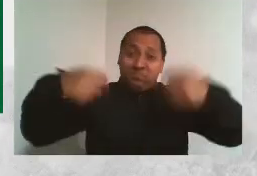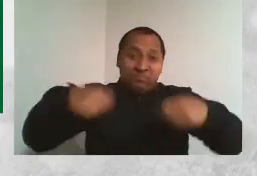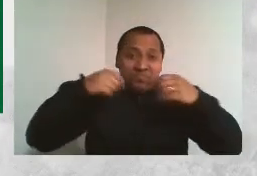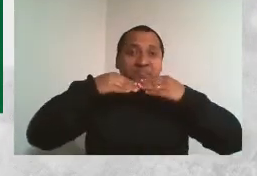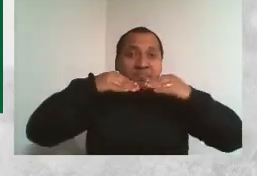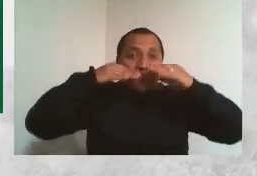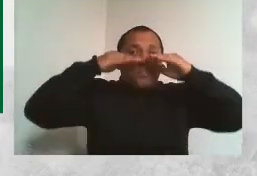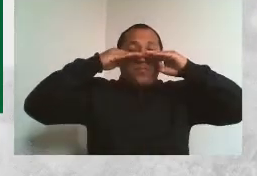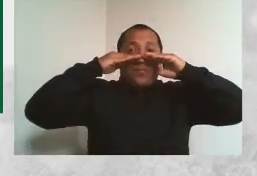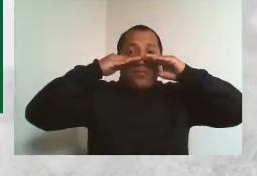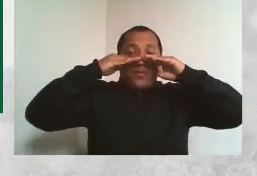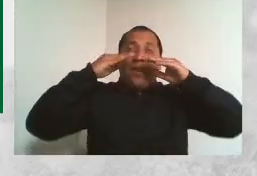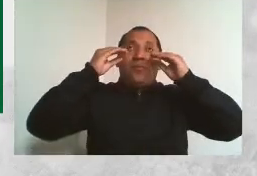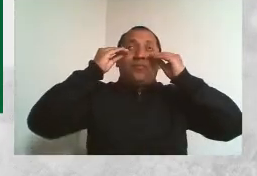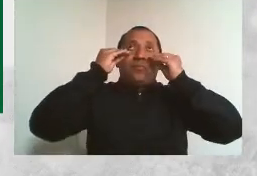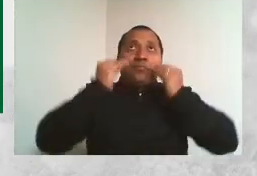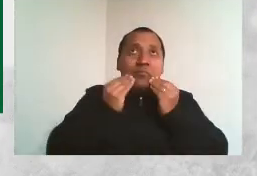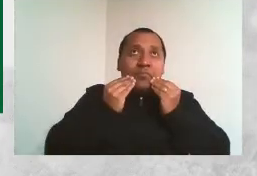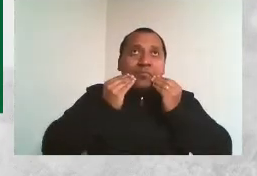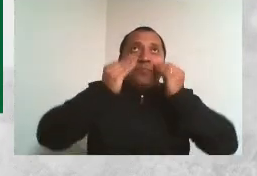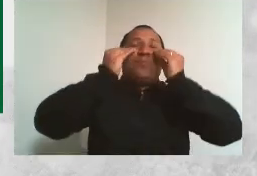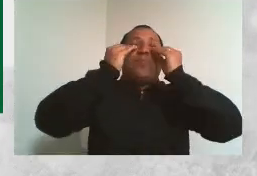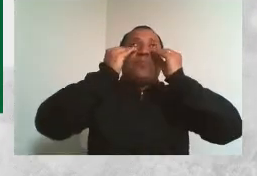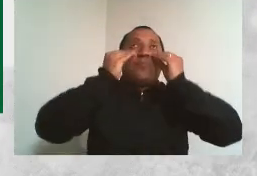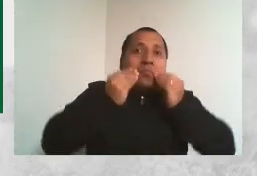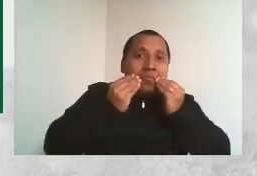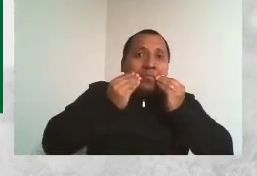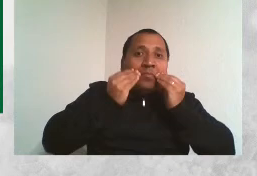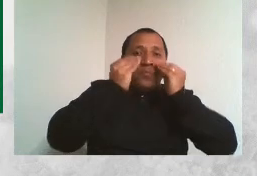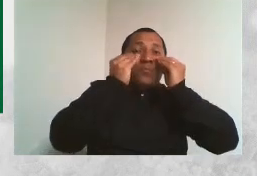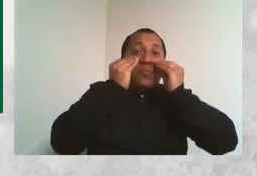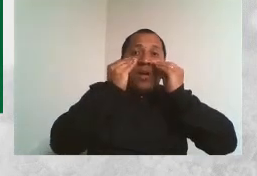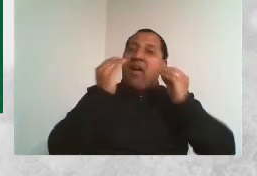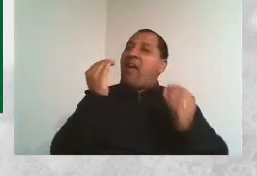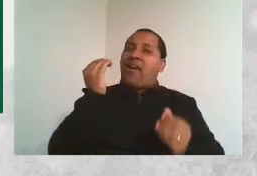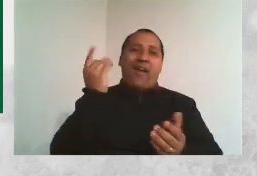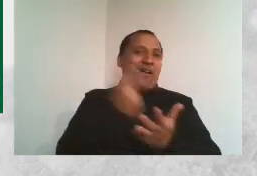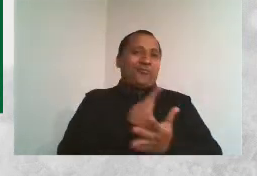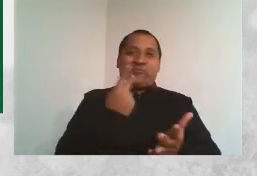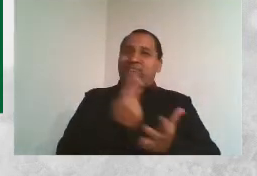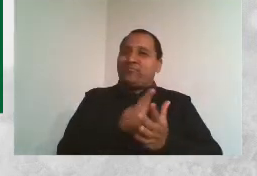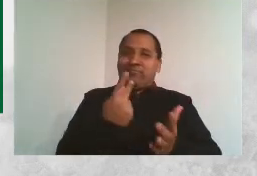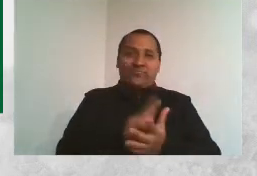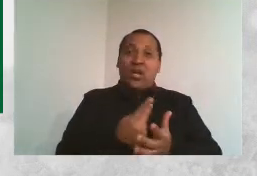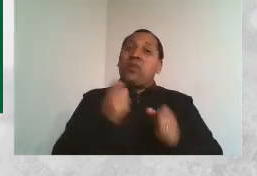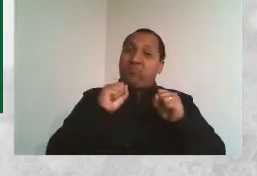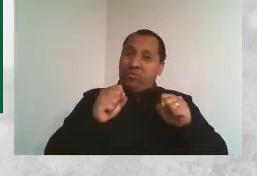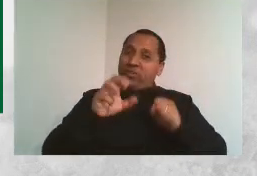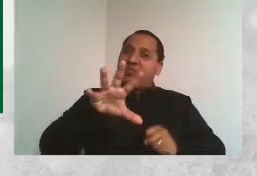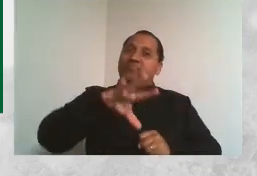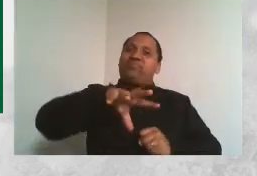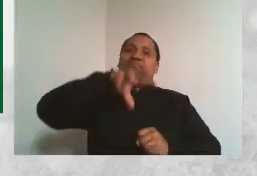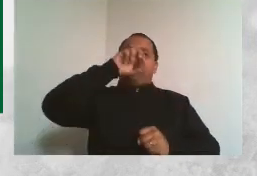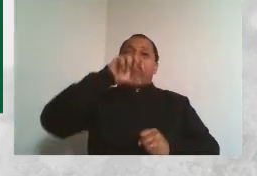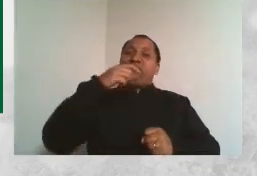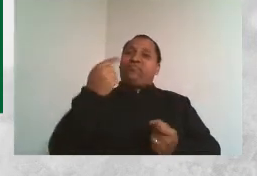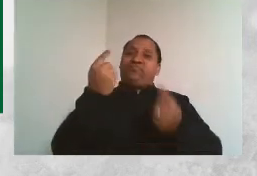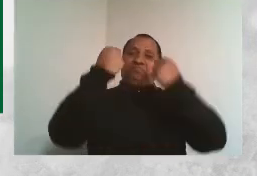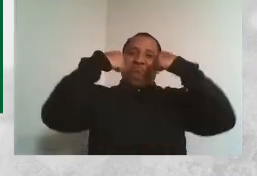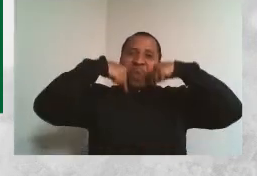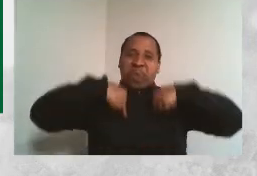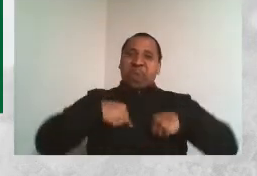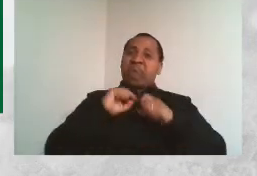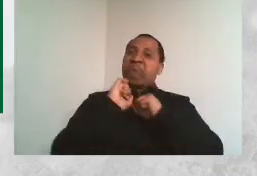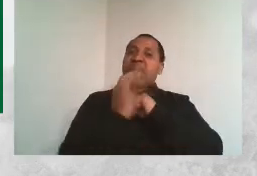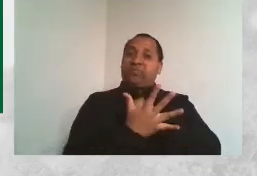baixando ela também pode propiciar essa contaminação. Então, eu preciso cobrir totalmente o nariz, boca, até abaixo